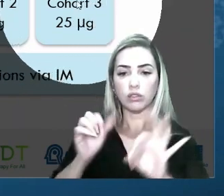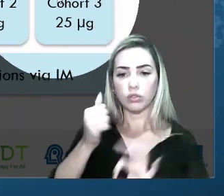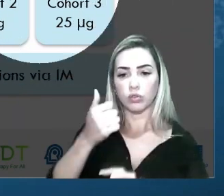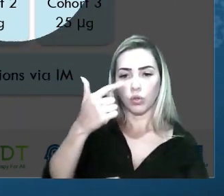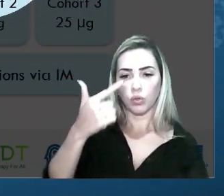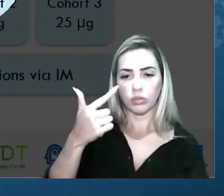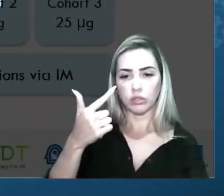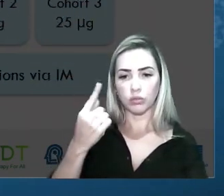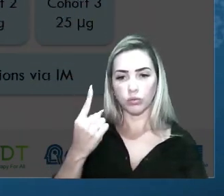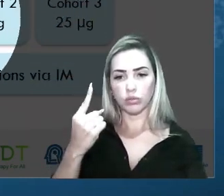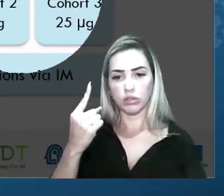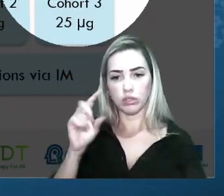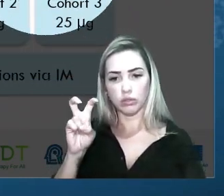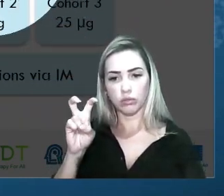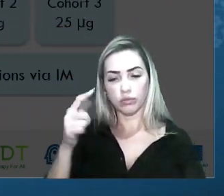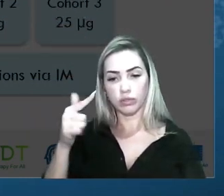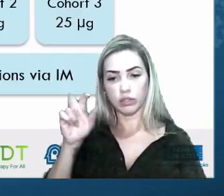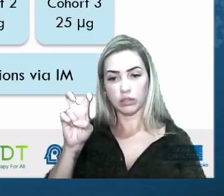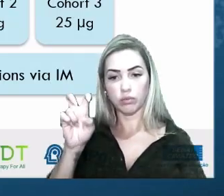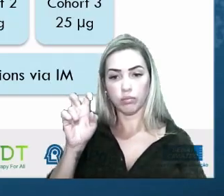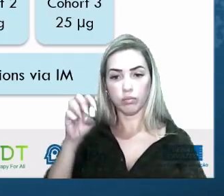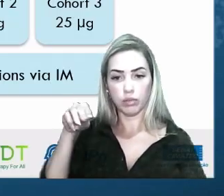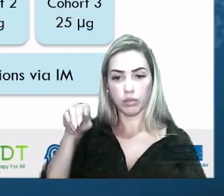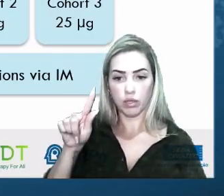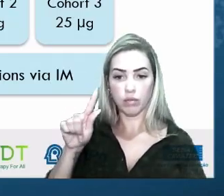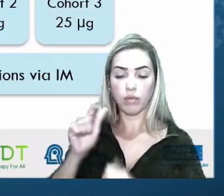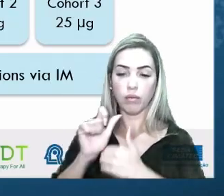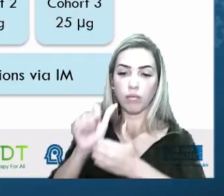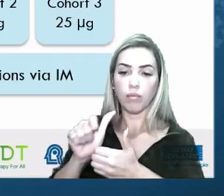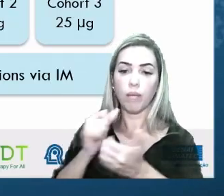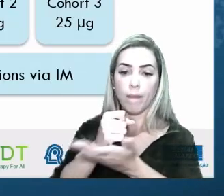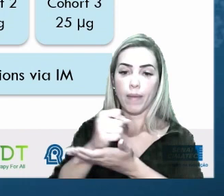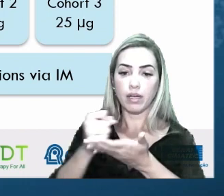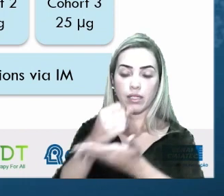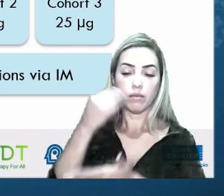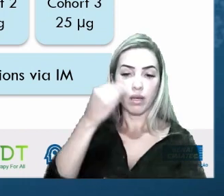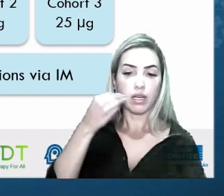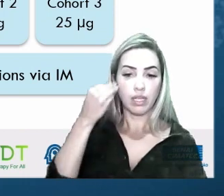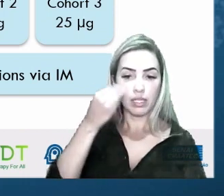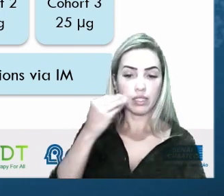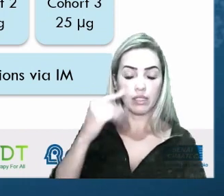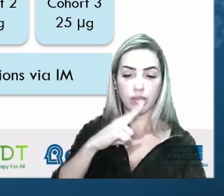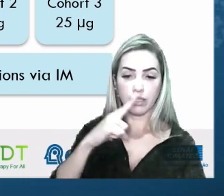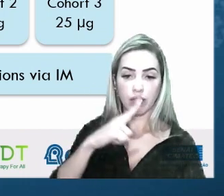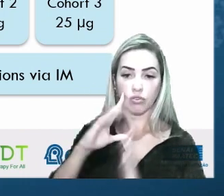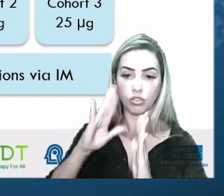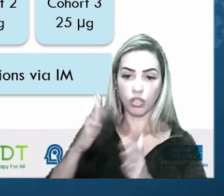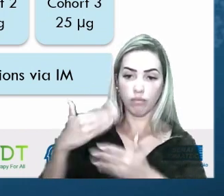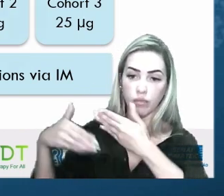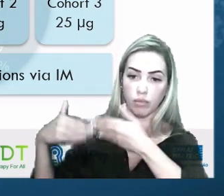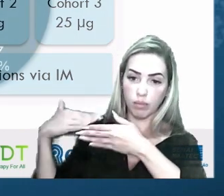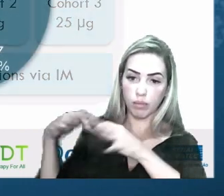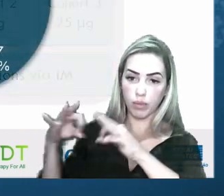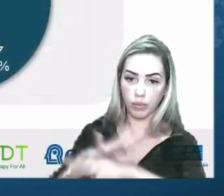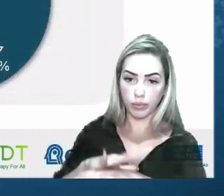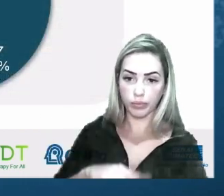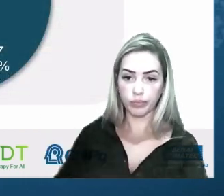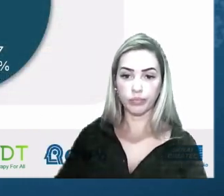5 e 25 microgramas, baseado na experiência que a HDT já vinha tendo.